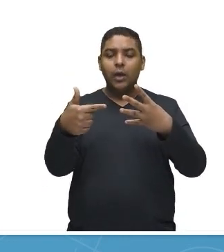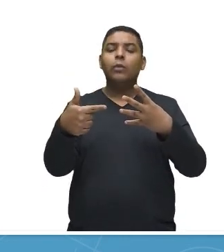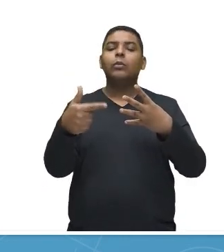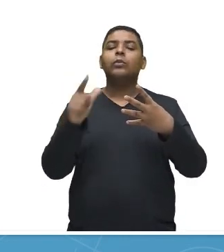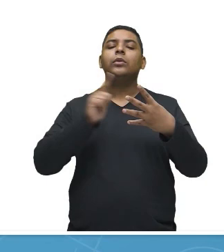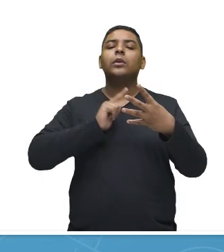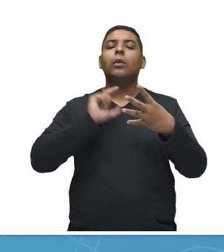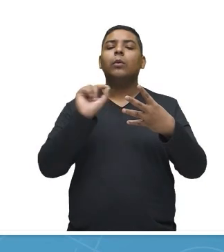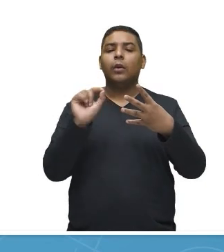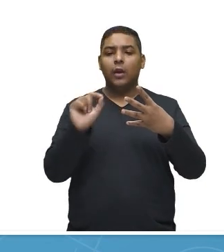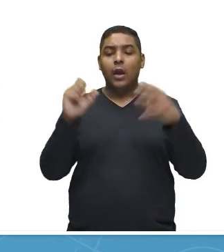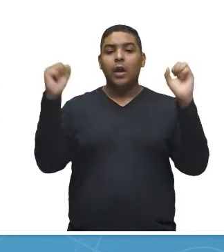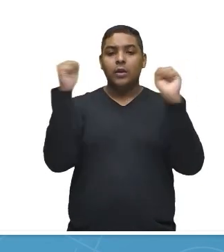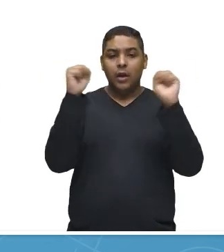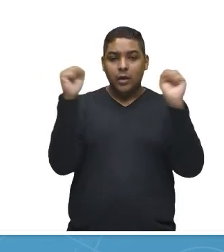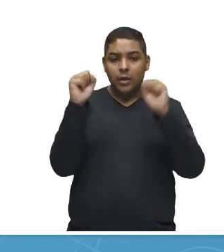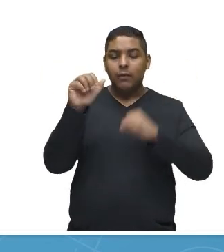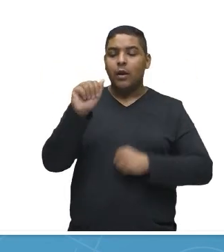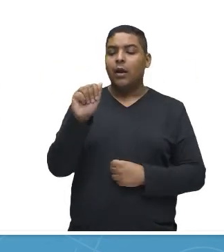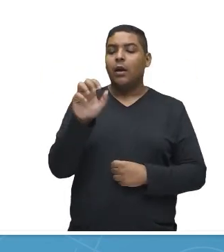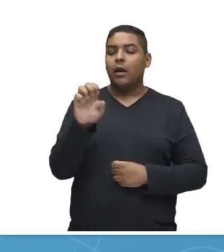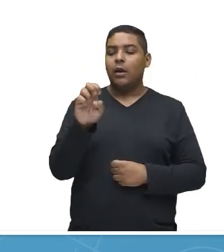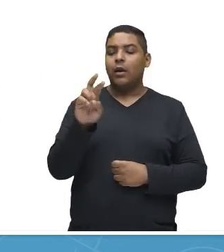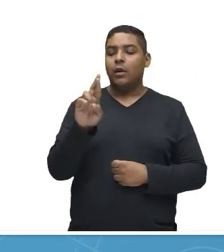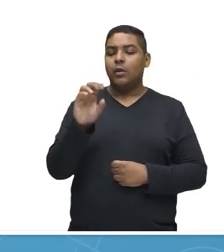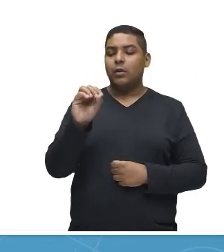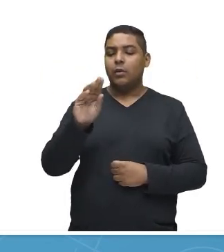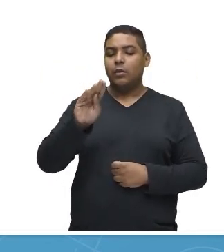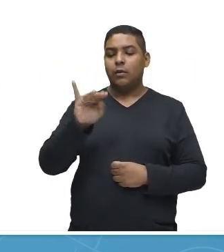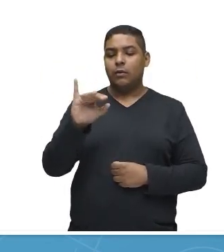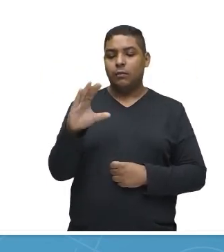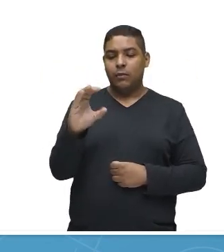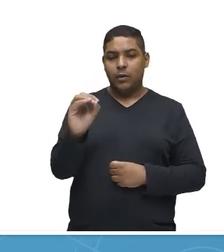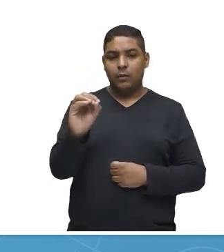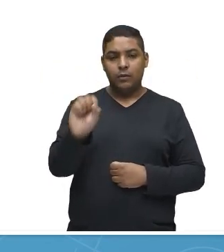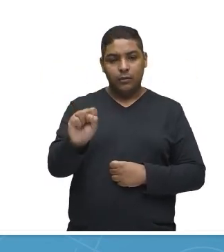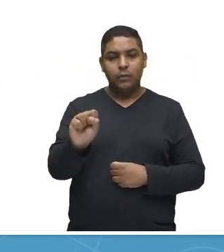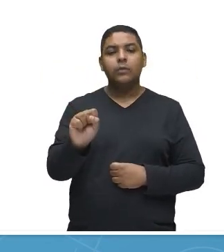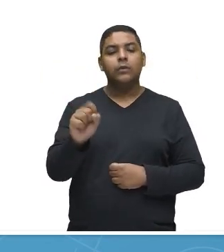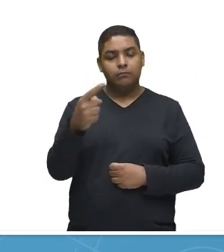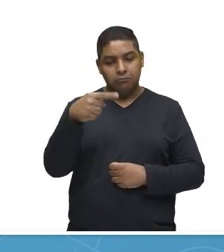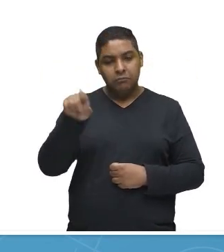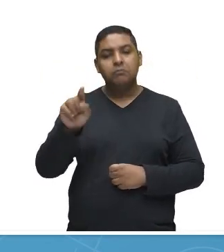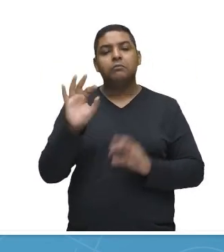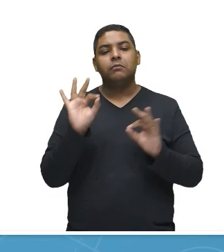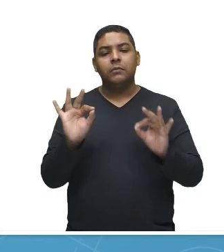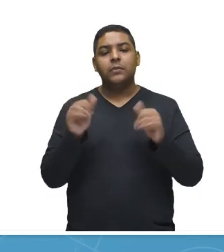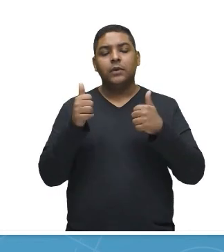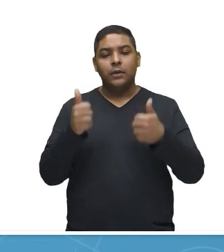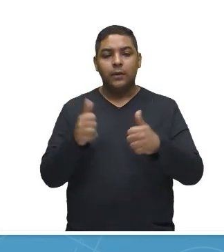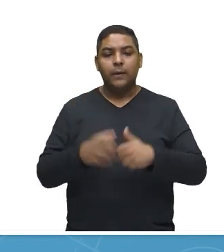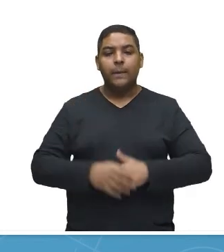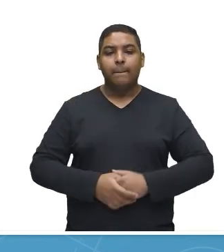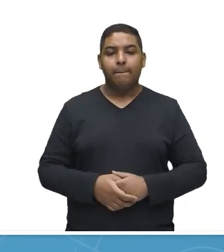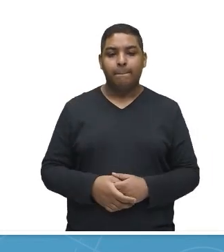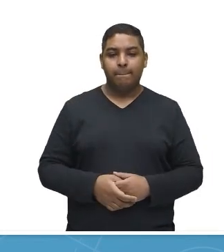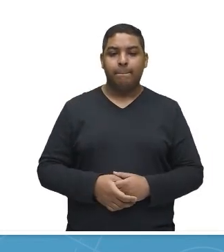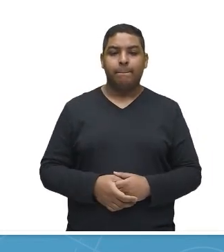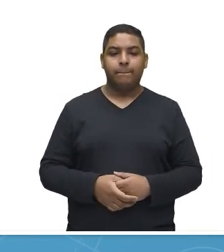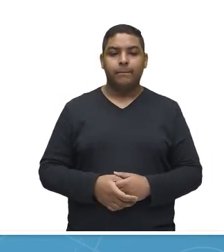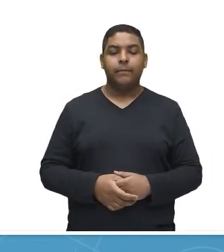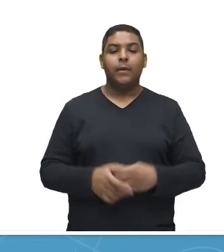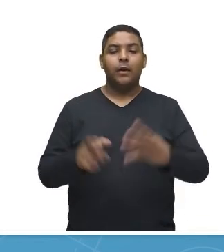os exercícios aeróbicos. Isso mesmo, também está certo. E quarto,